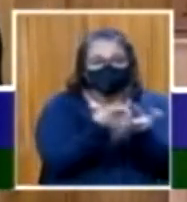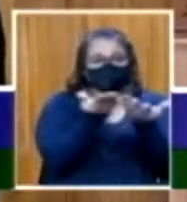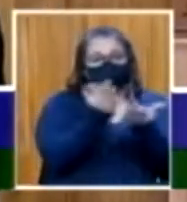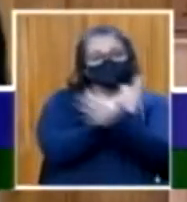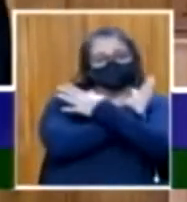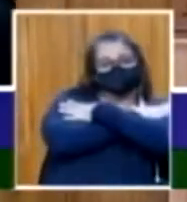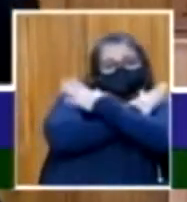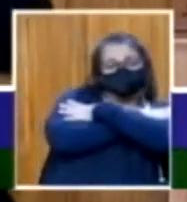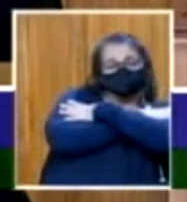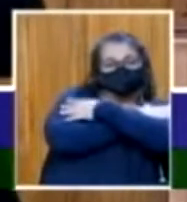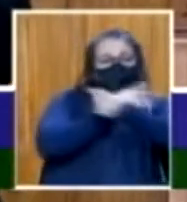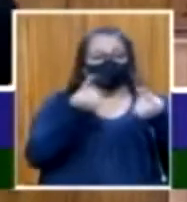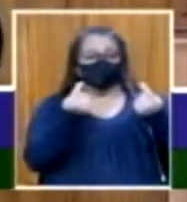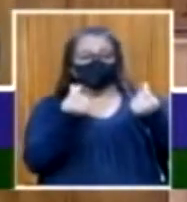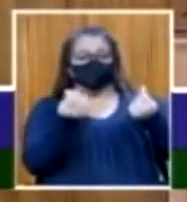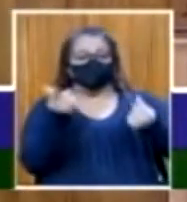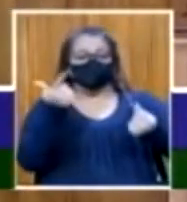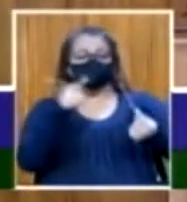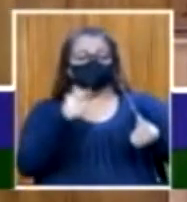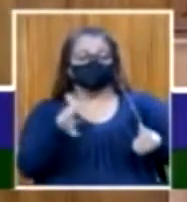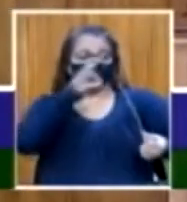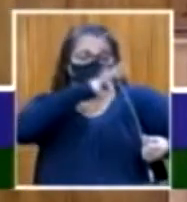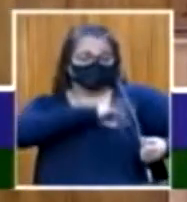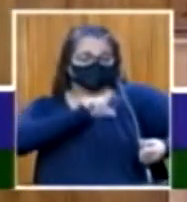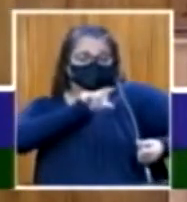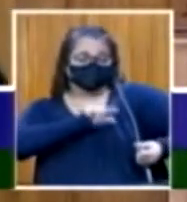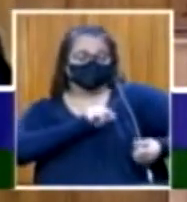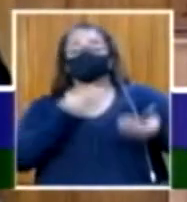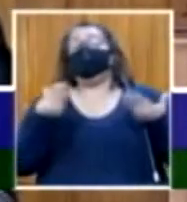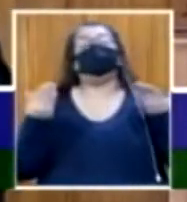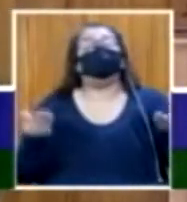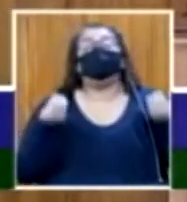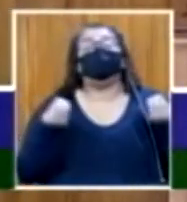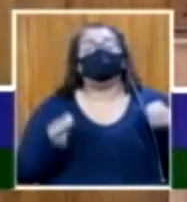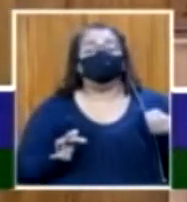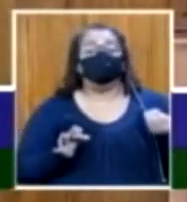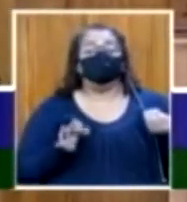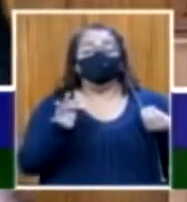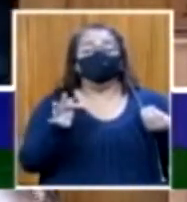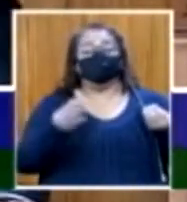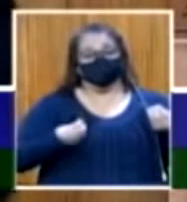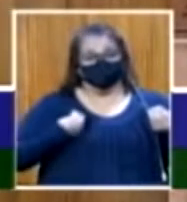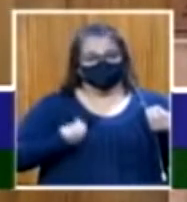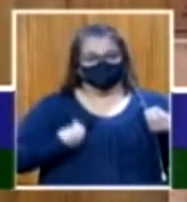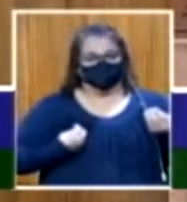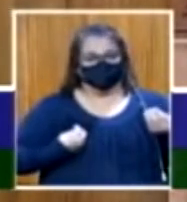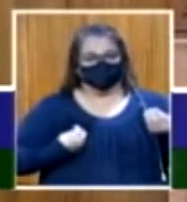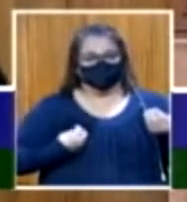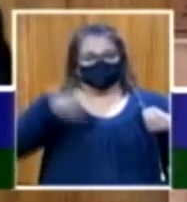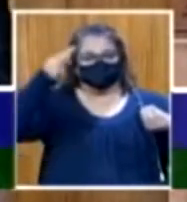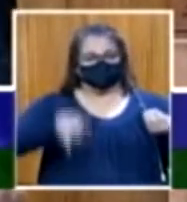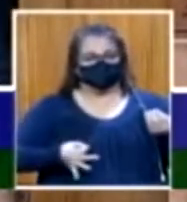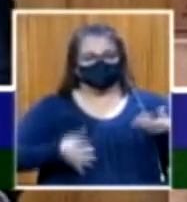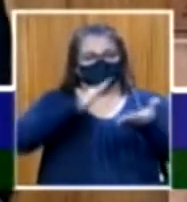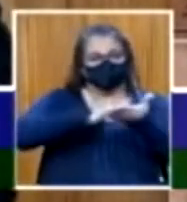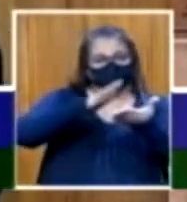tem condição de ter um planejamento tributário arrojado e que vai pagar a conta no consumo de produtos,